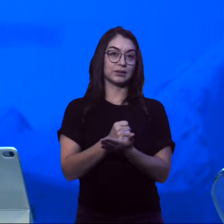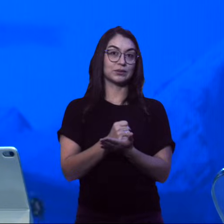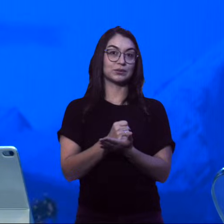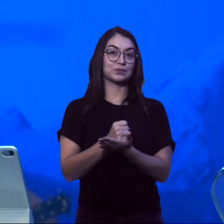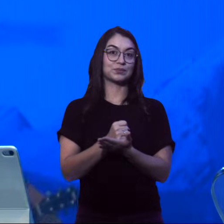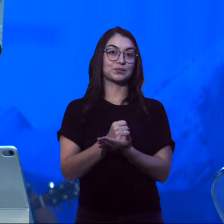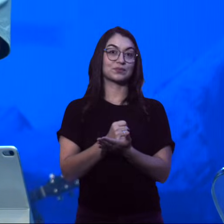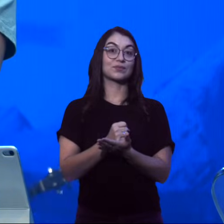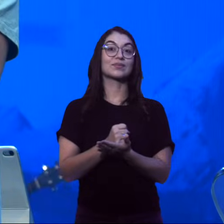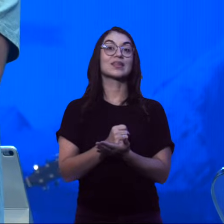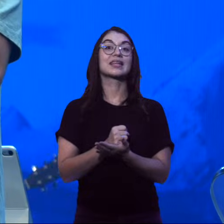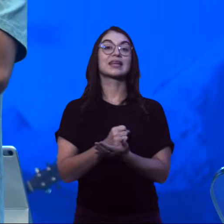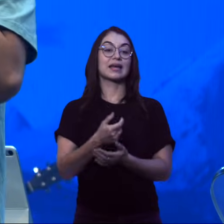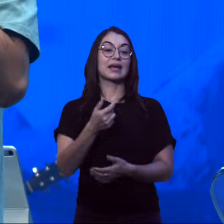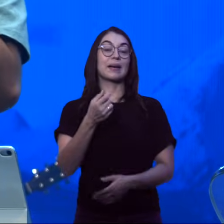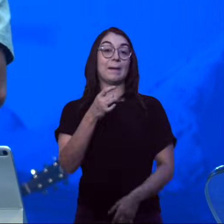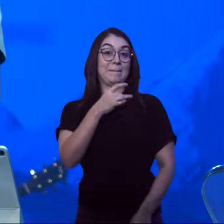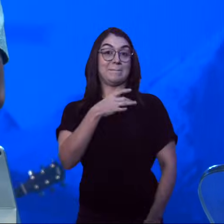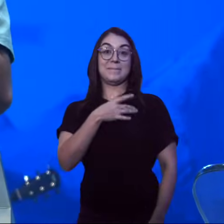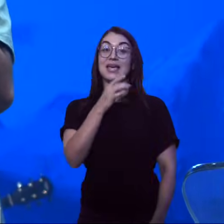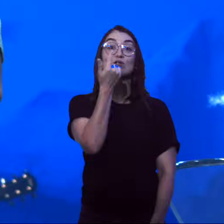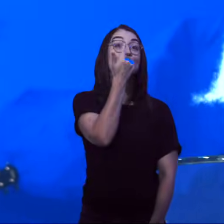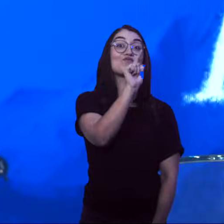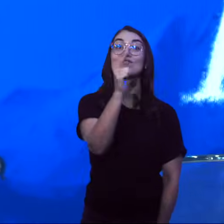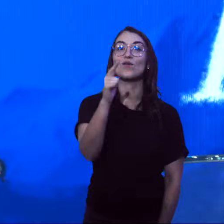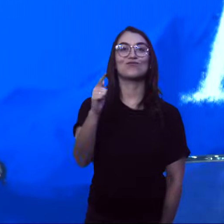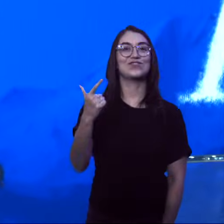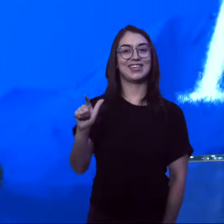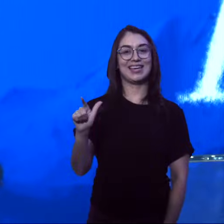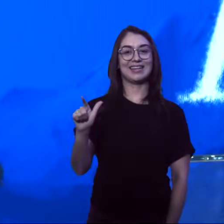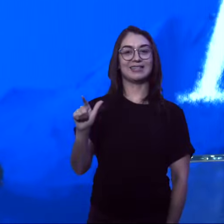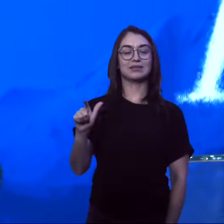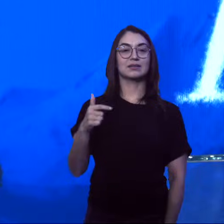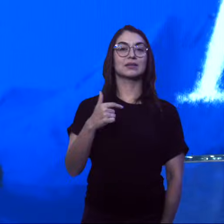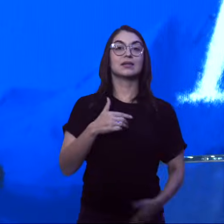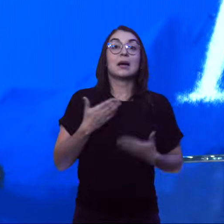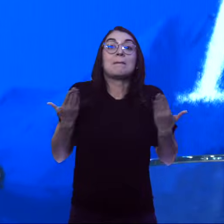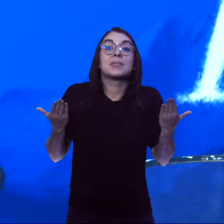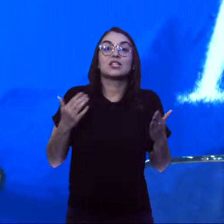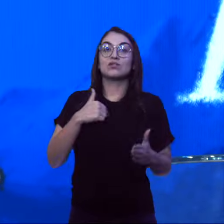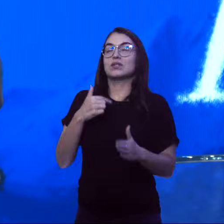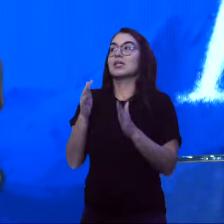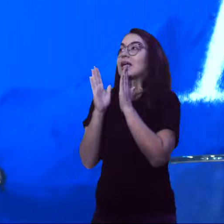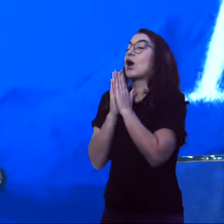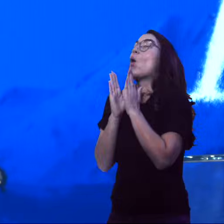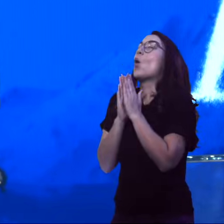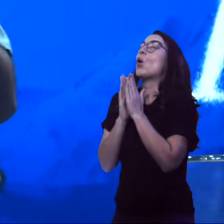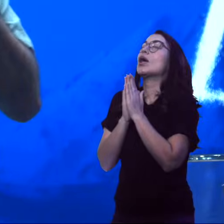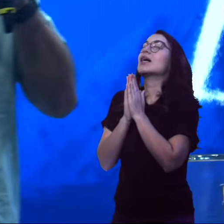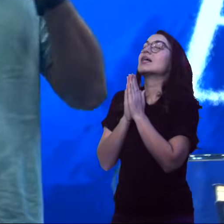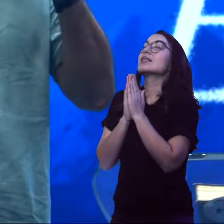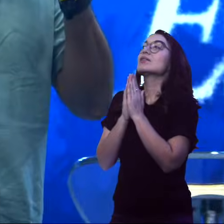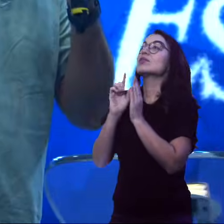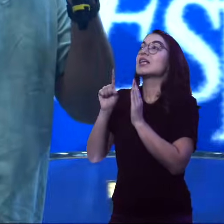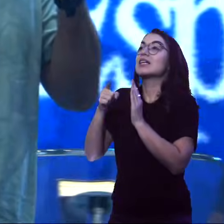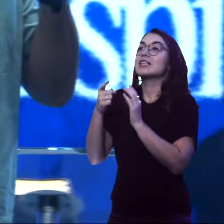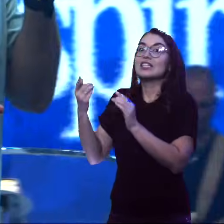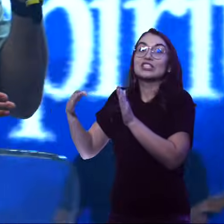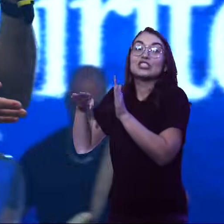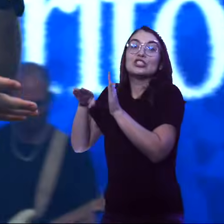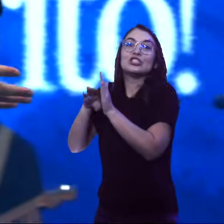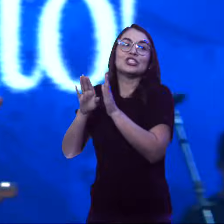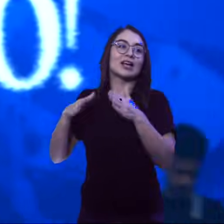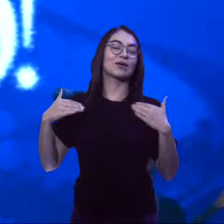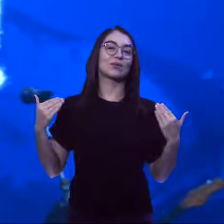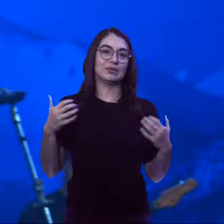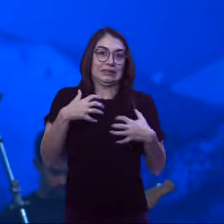medo. Porque devia dar um medão, né? Você está lá no quarto orando, aparece um anjo. Às vezes eu não sei se eu quero ver ou se eu não quero.